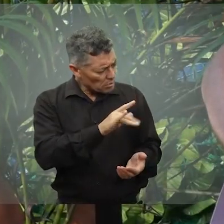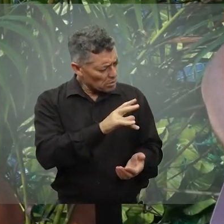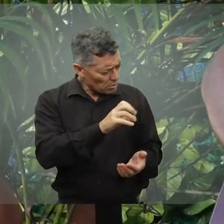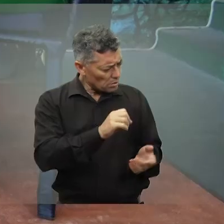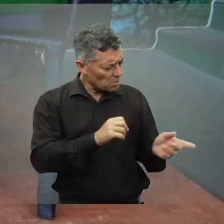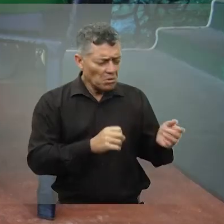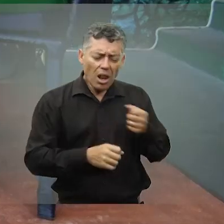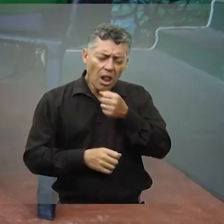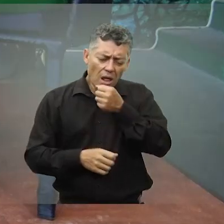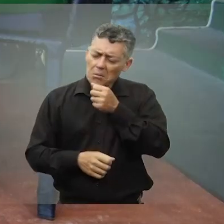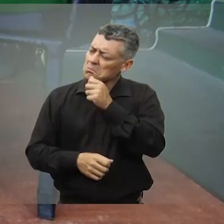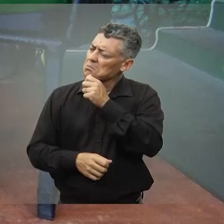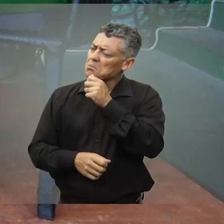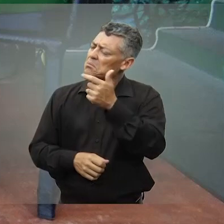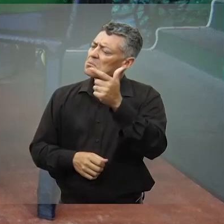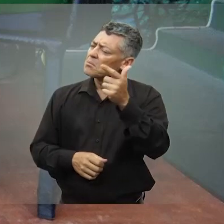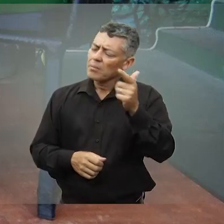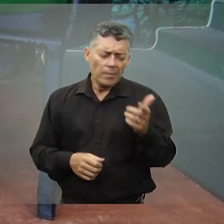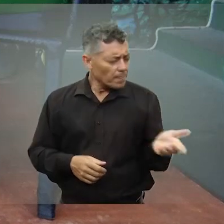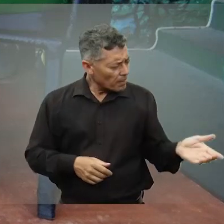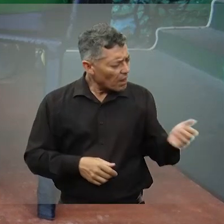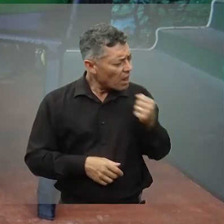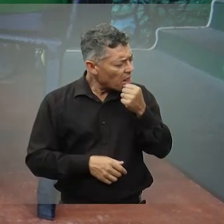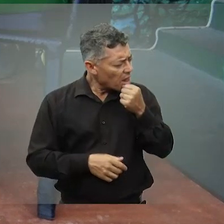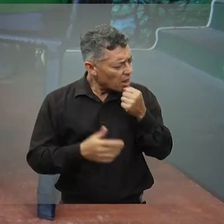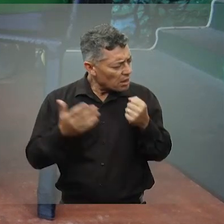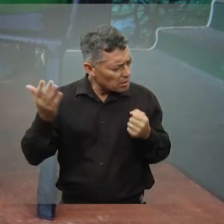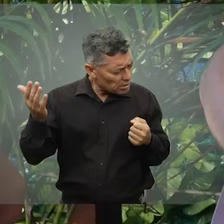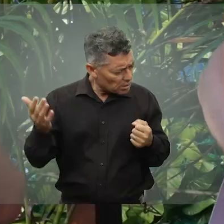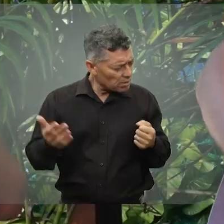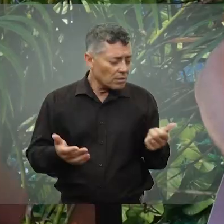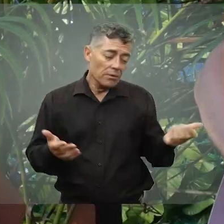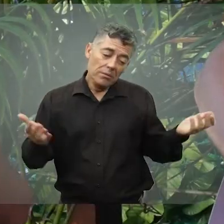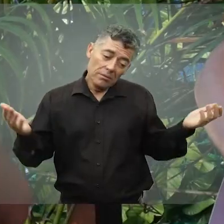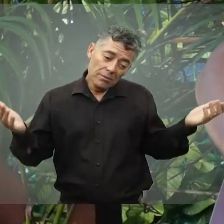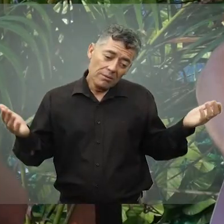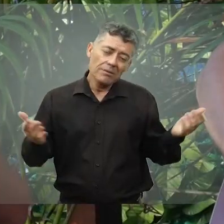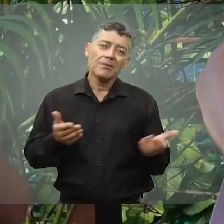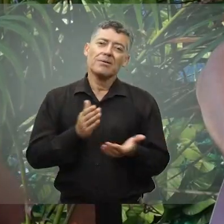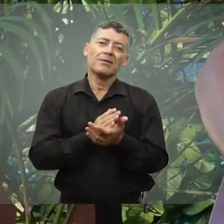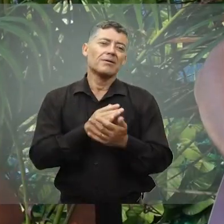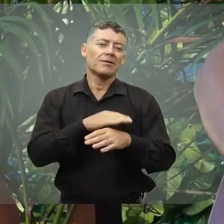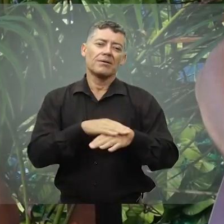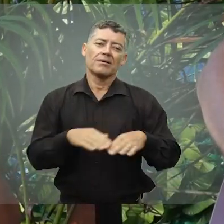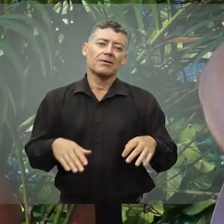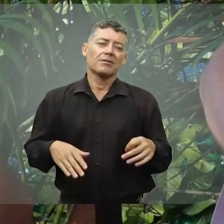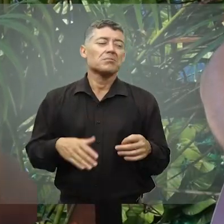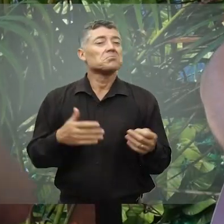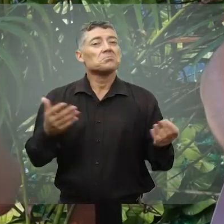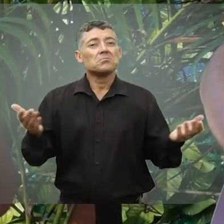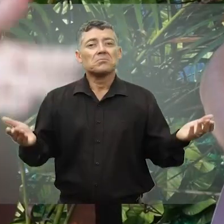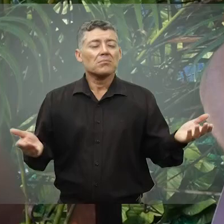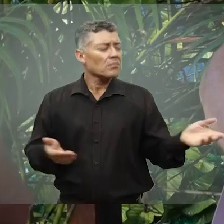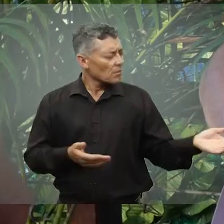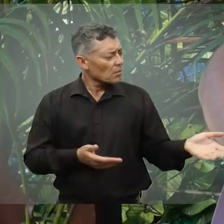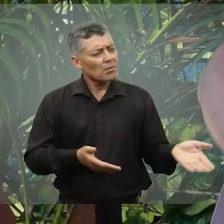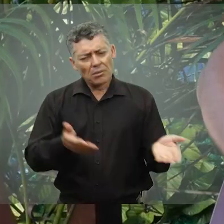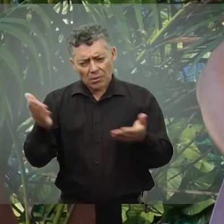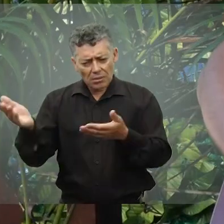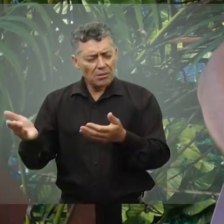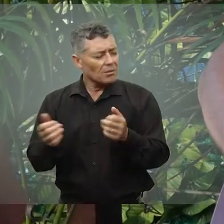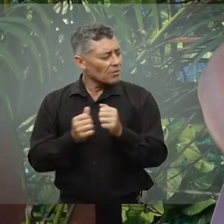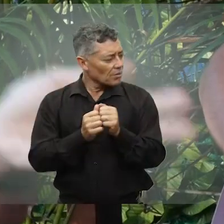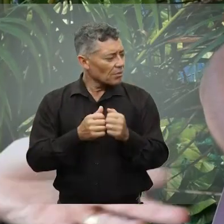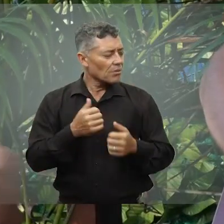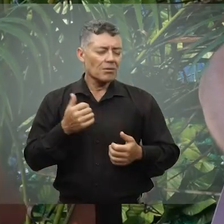Eu digo, não, você cantou no festival, e só. E ali acabou-se, mas nunca em lugar nenhum. Aí, bora brincar aqui,